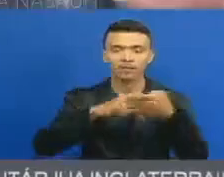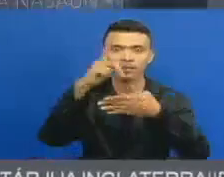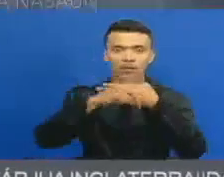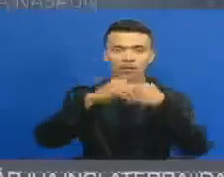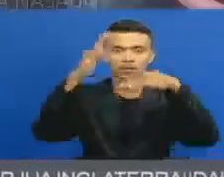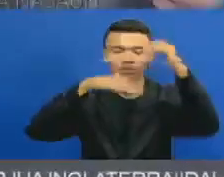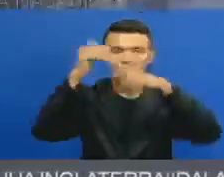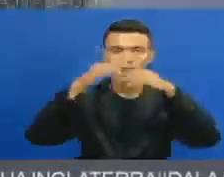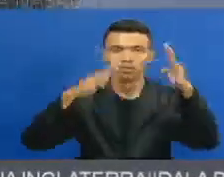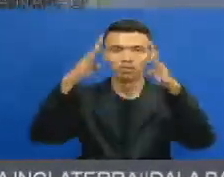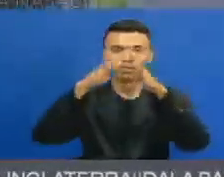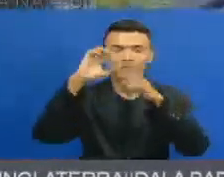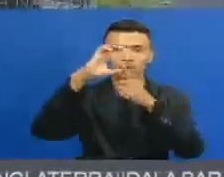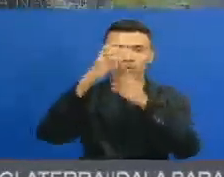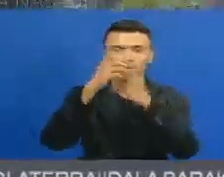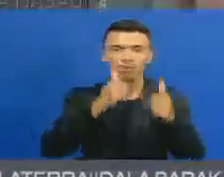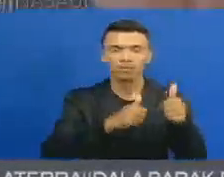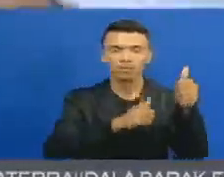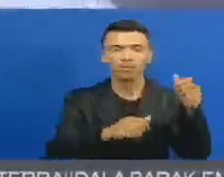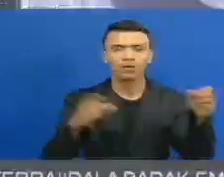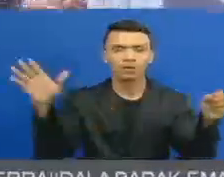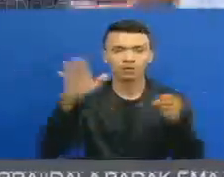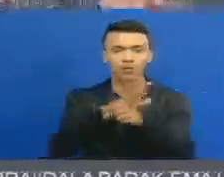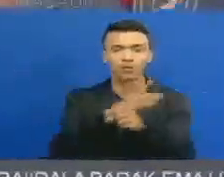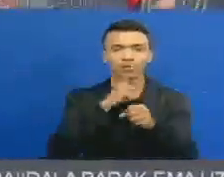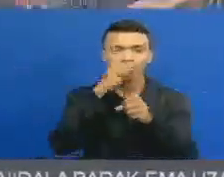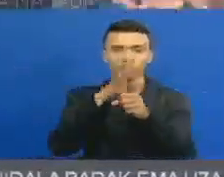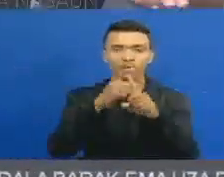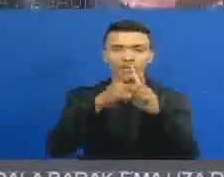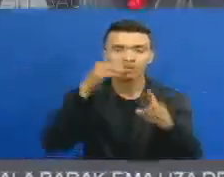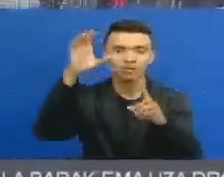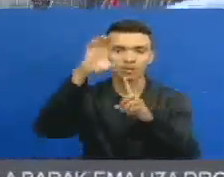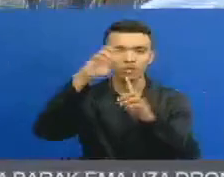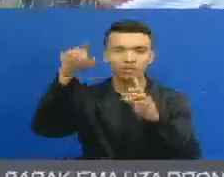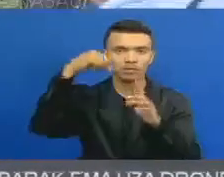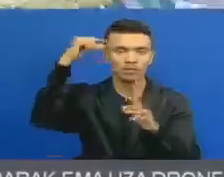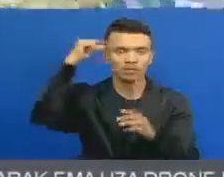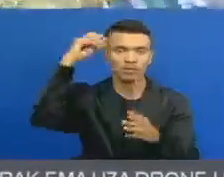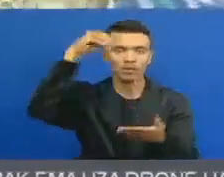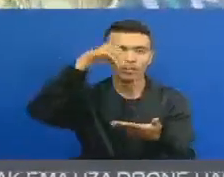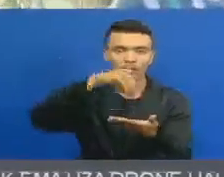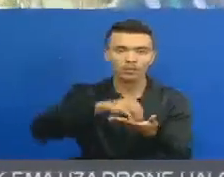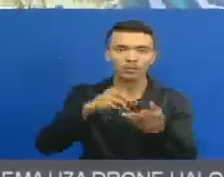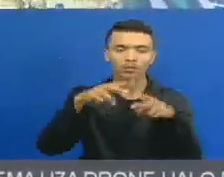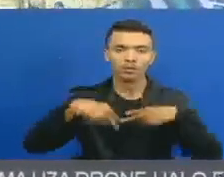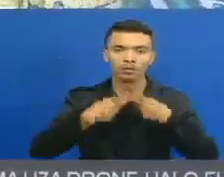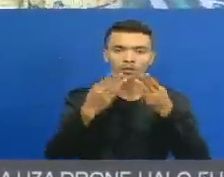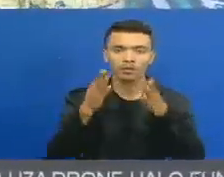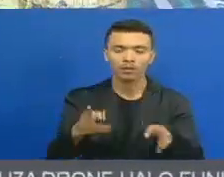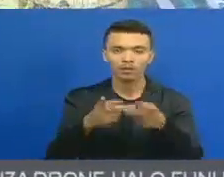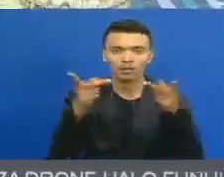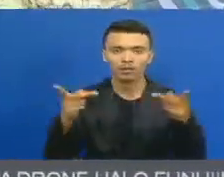Construção Humalissa, baseba orientação, rode completa com premissa do chefe governo, o diretor Rica Saudoso Sirene Fatin, no